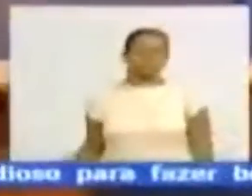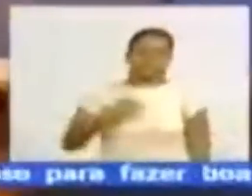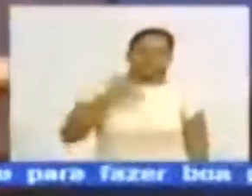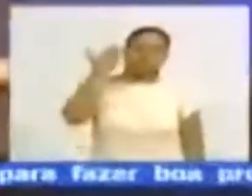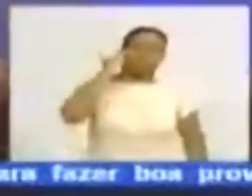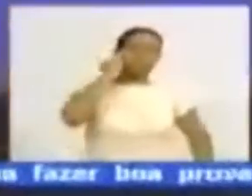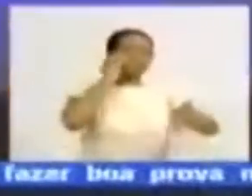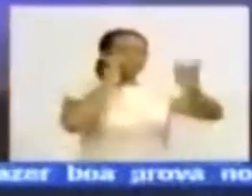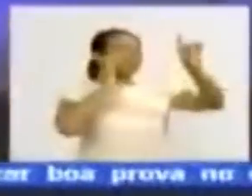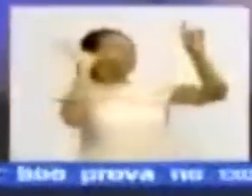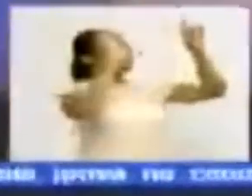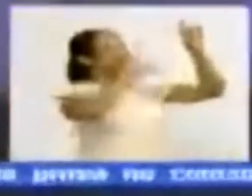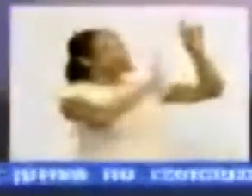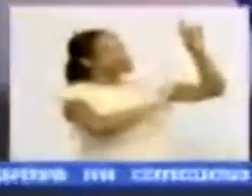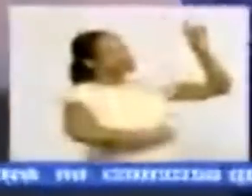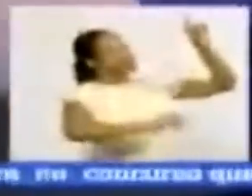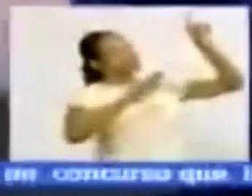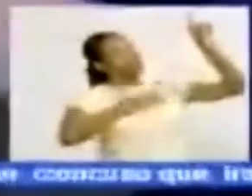Que Deus me ama,